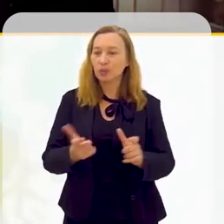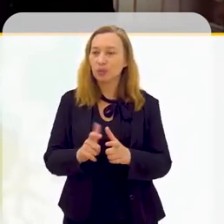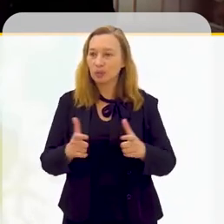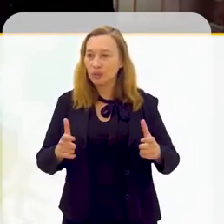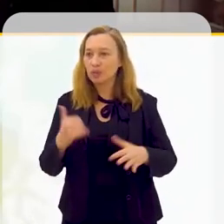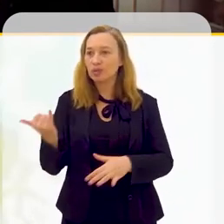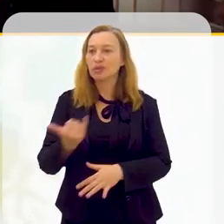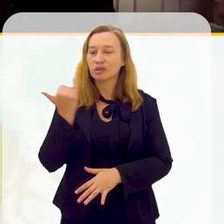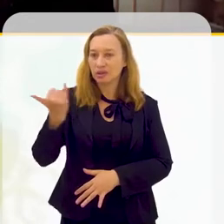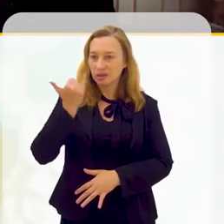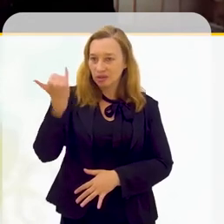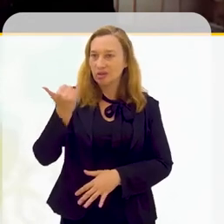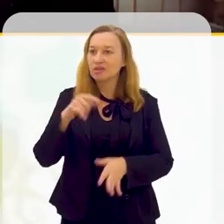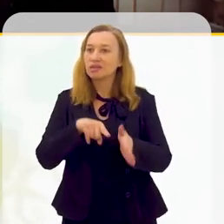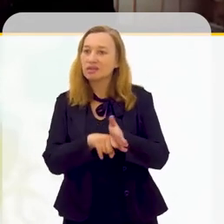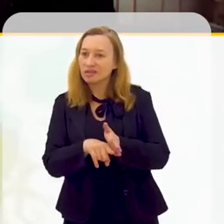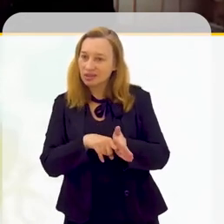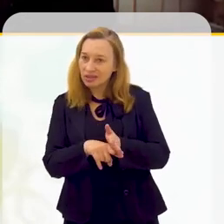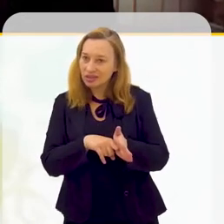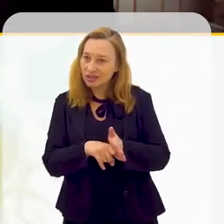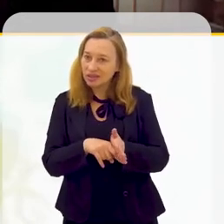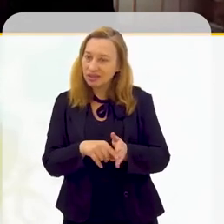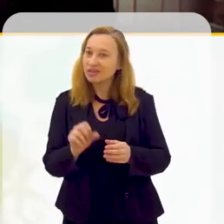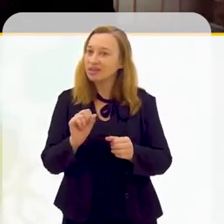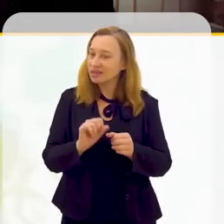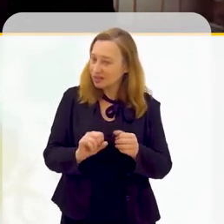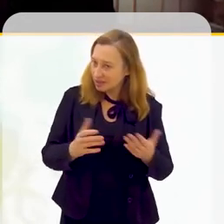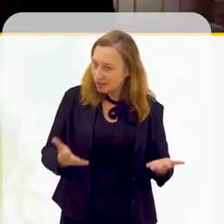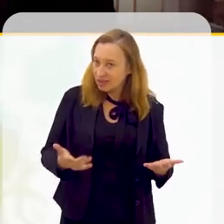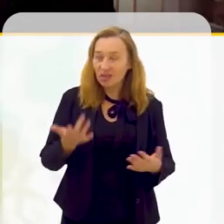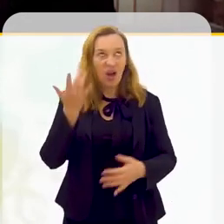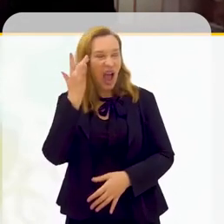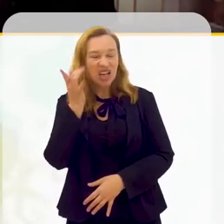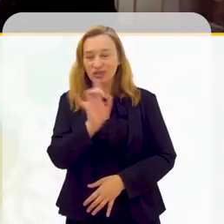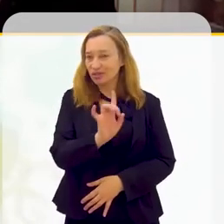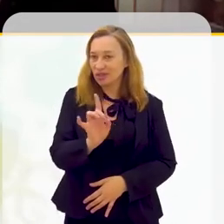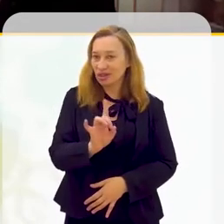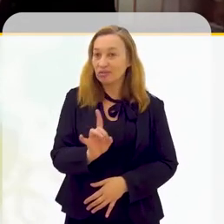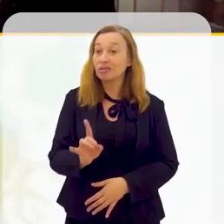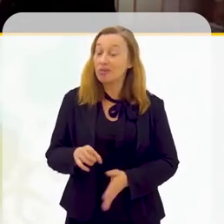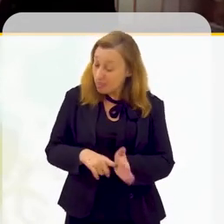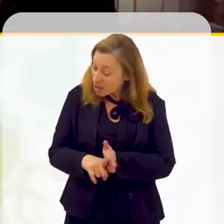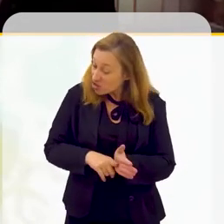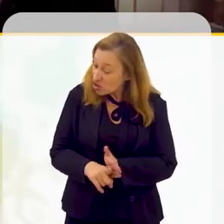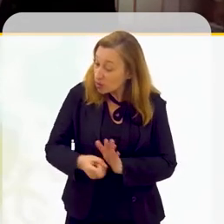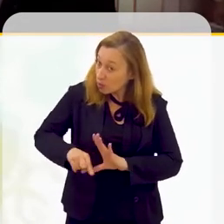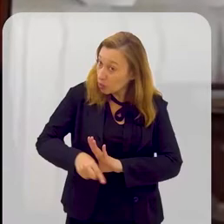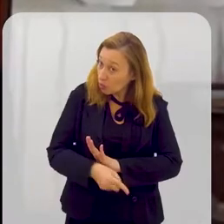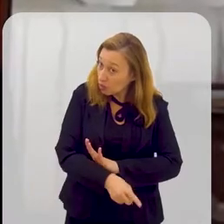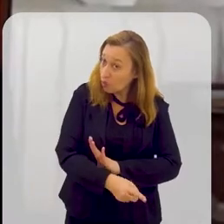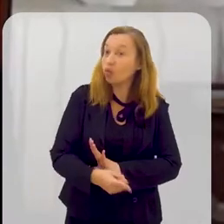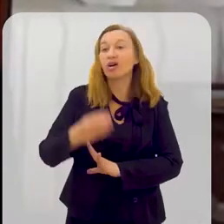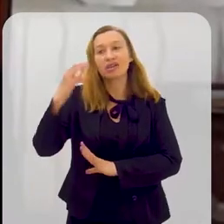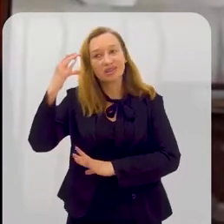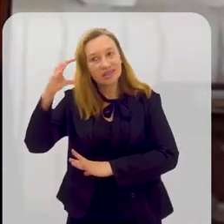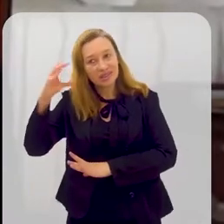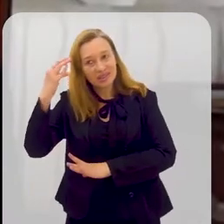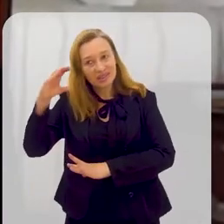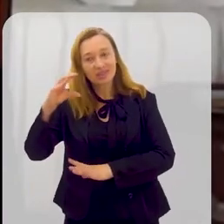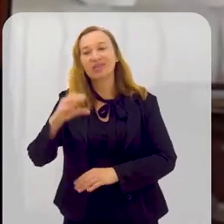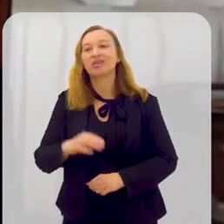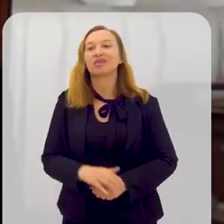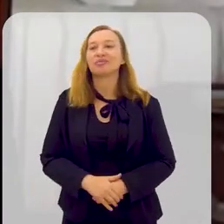publicações extremamente importante de pesquisas feitas no achismo não é eu acho é pesquisa